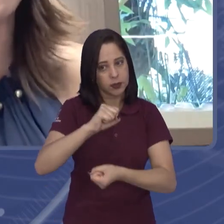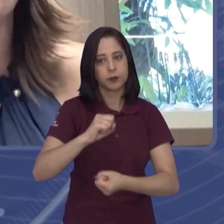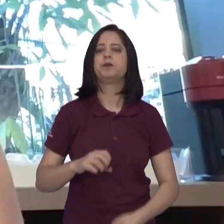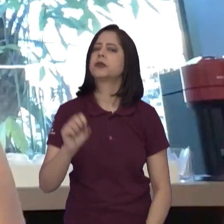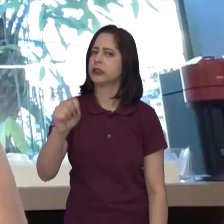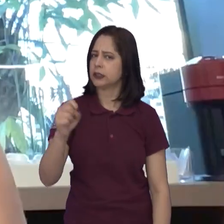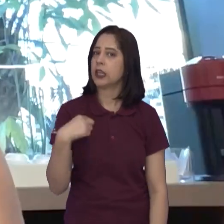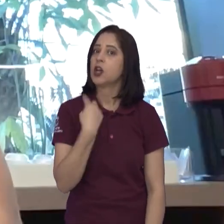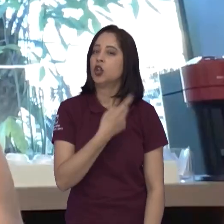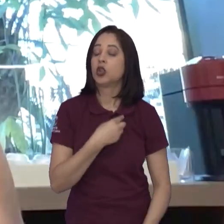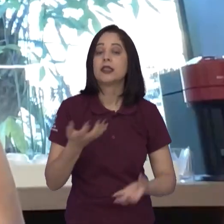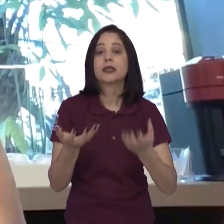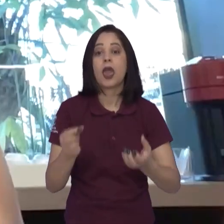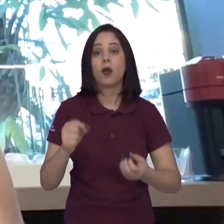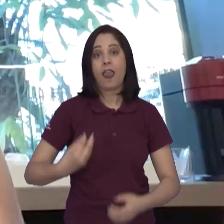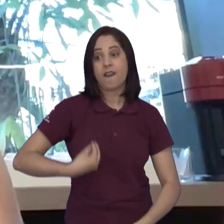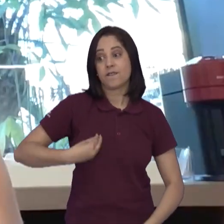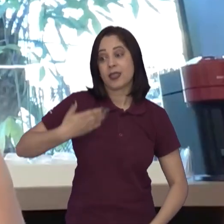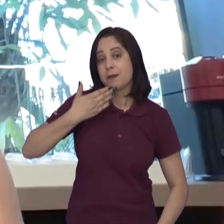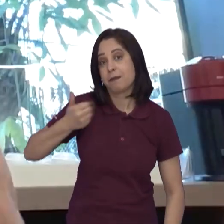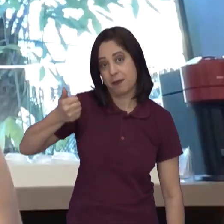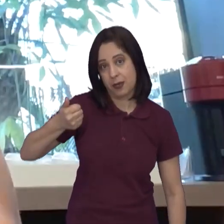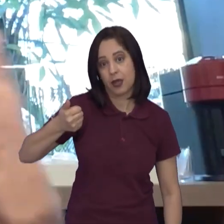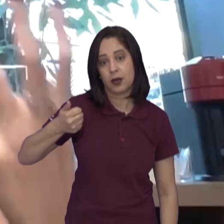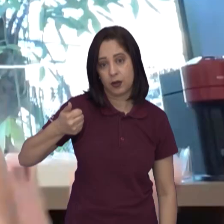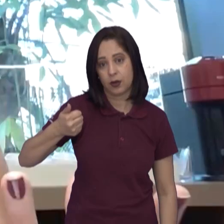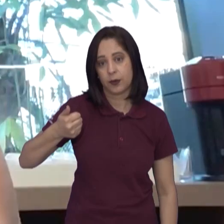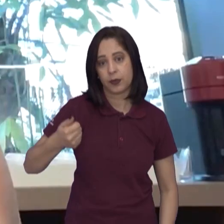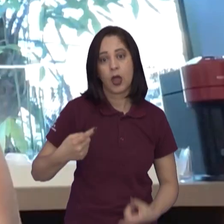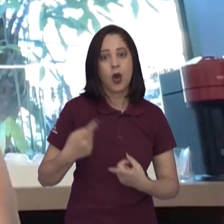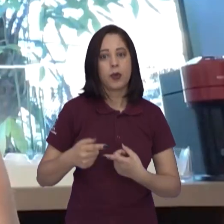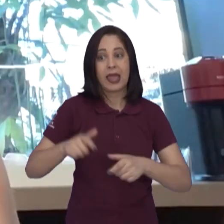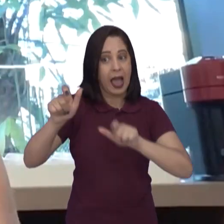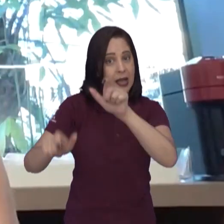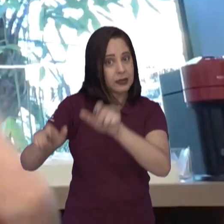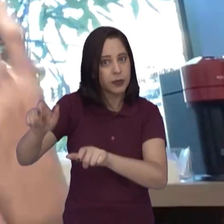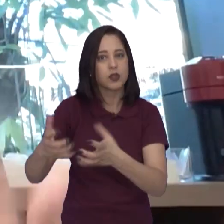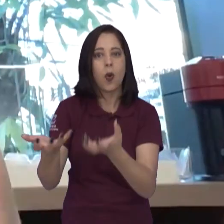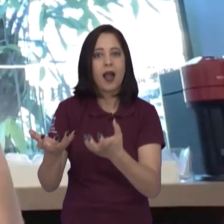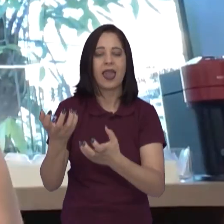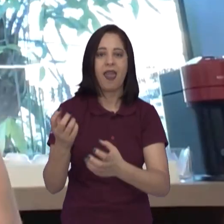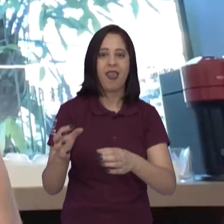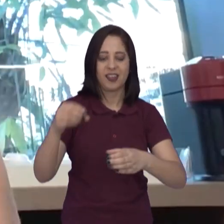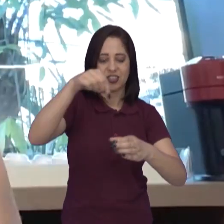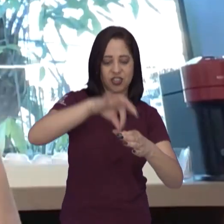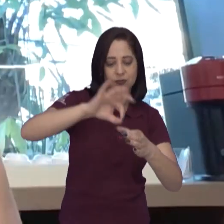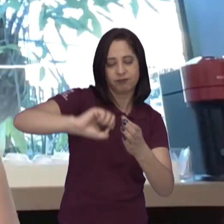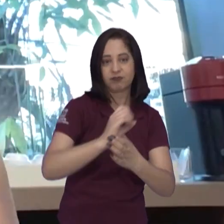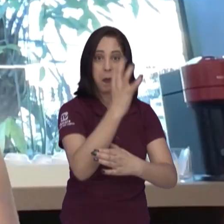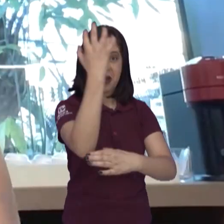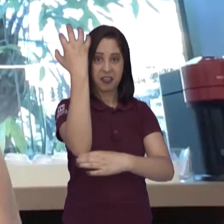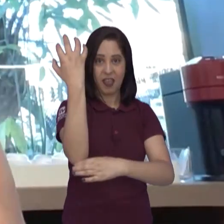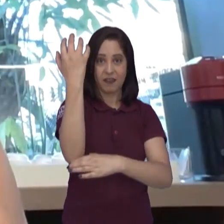de qualidade de vida. As pessoas estão buscando muito essa parte da arborização, porque